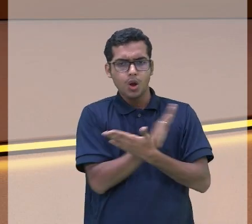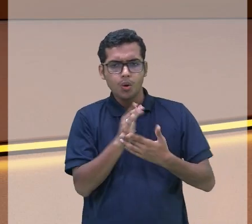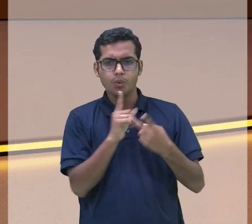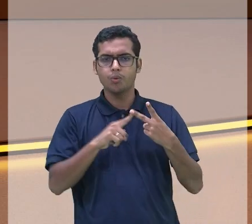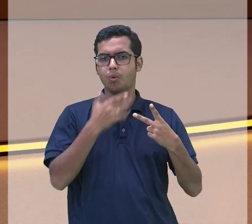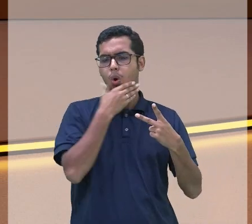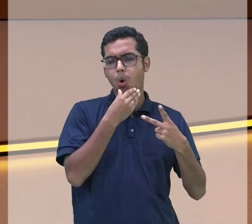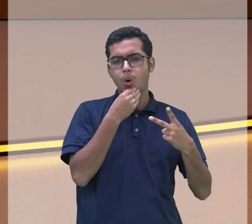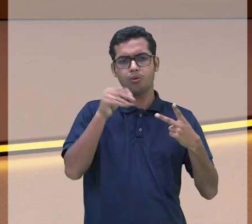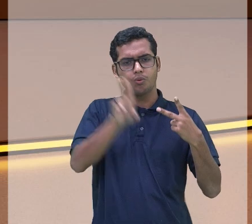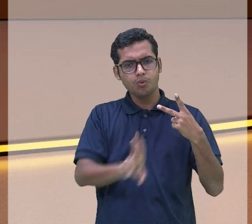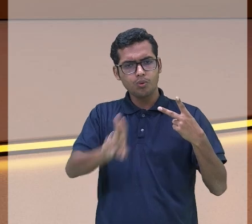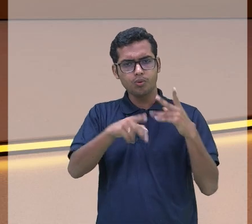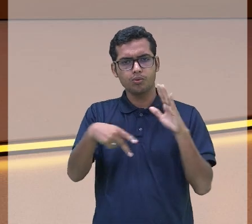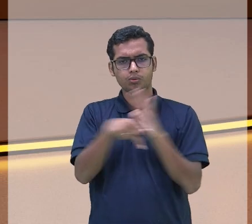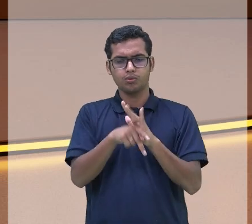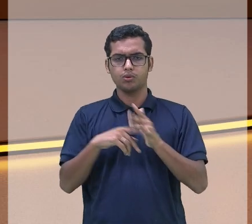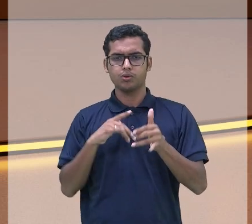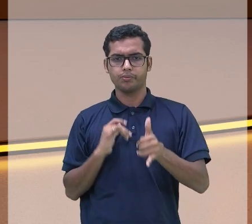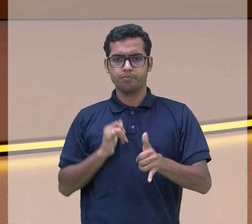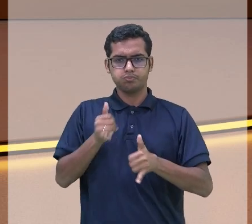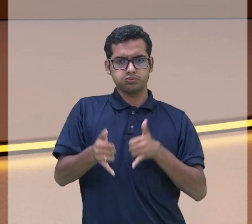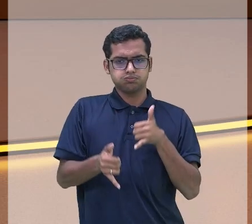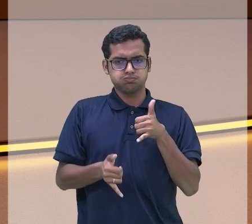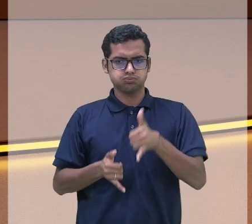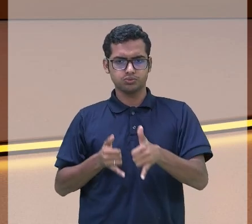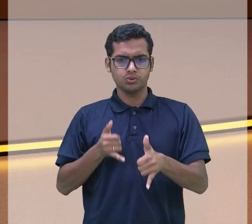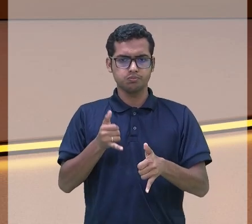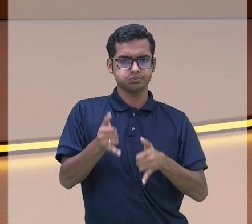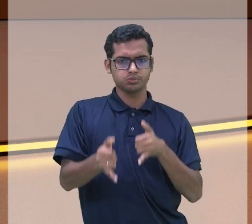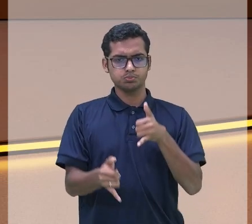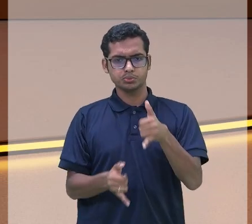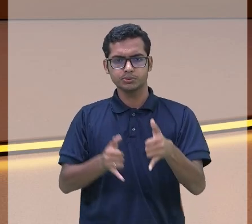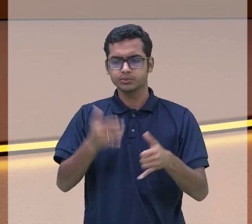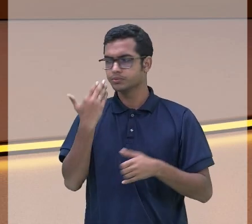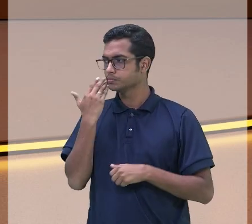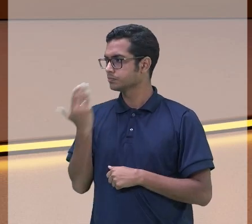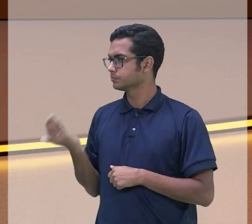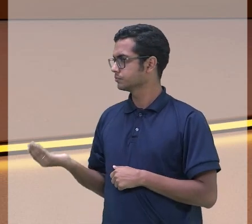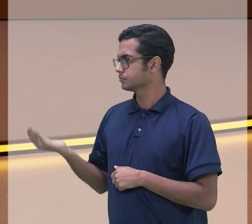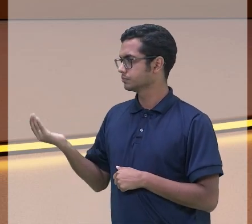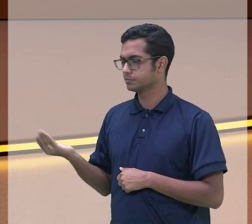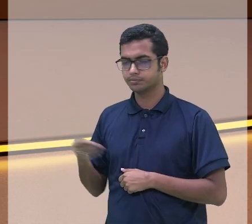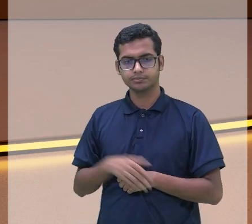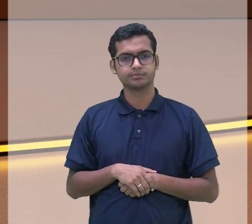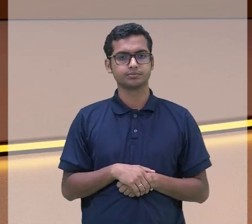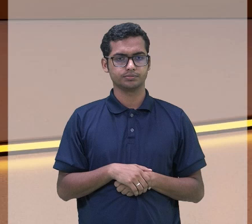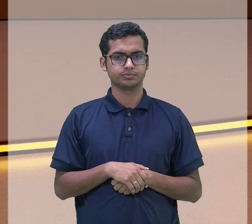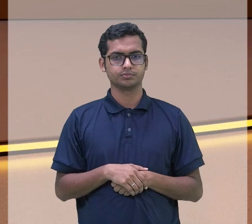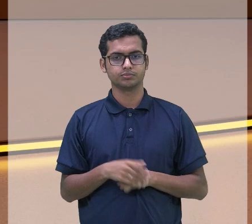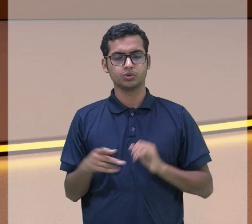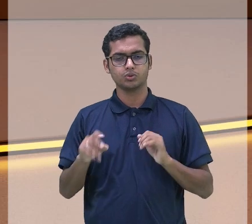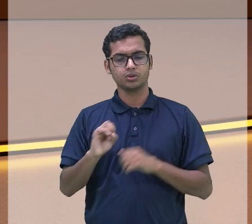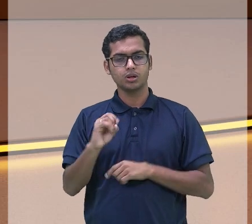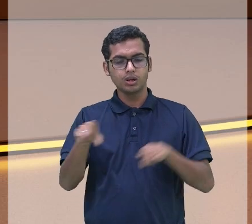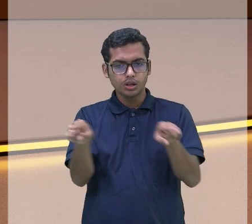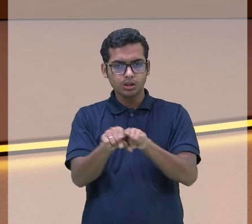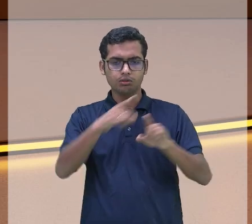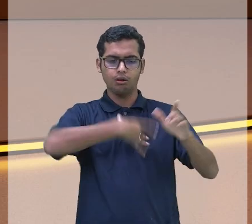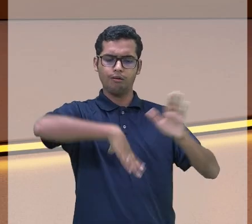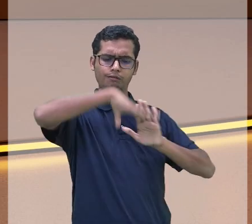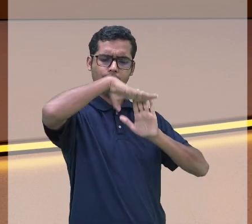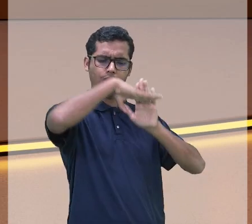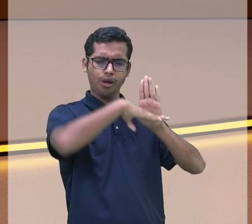melhor, de usarem o salto alto, e esse figurino, a moda, a etiqueta, tudo foi desenvolvido na corte